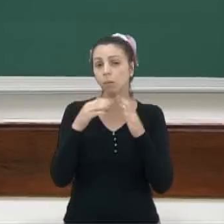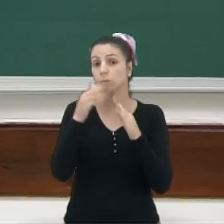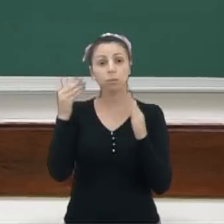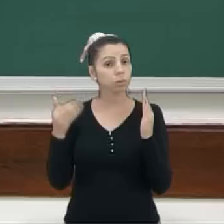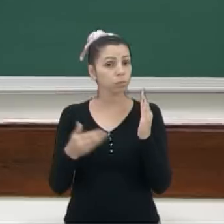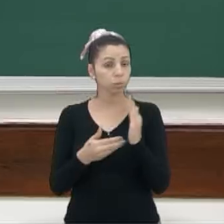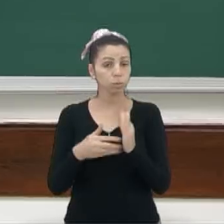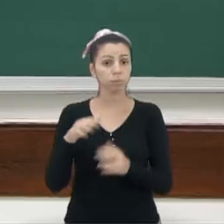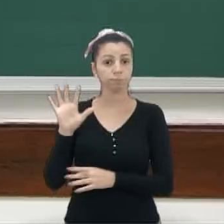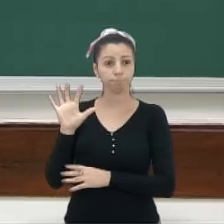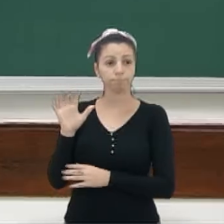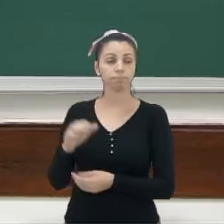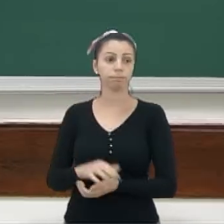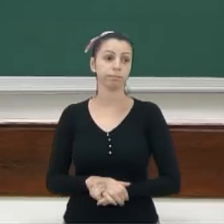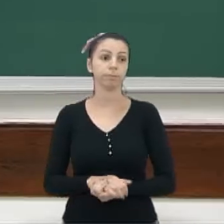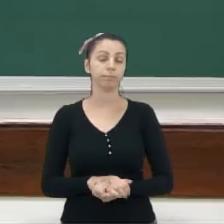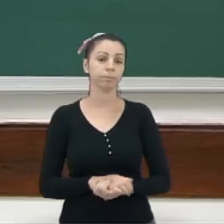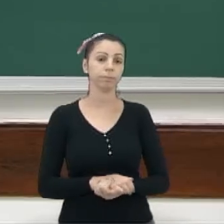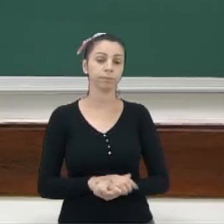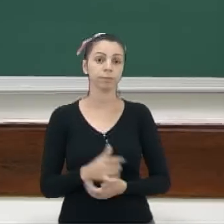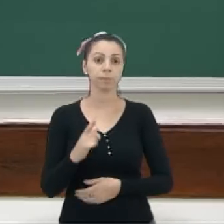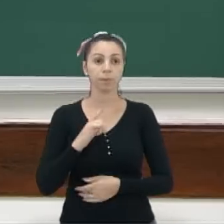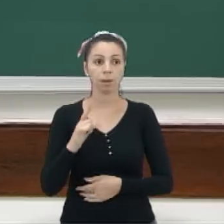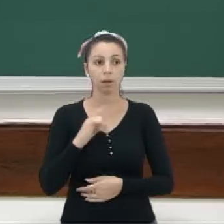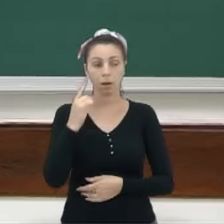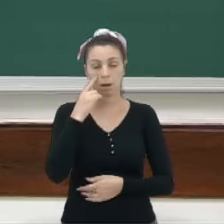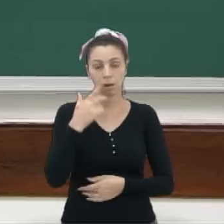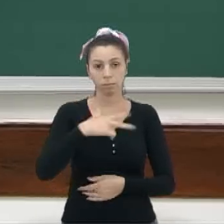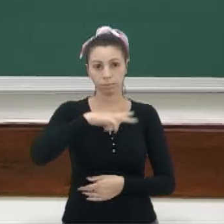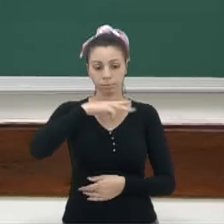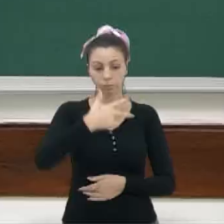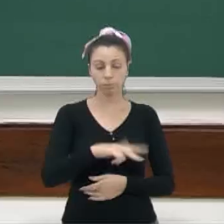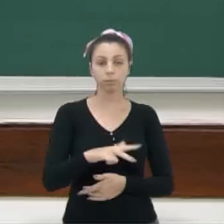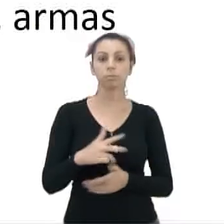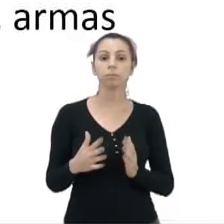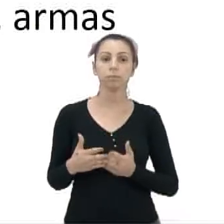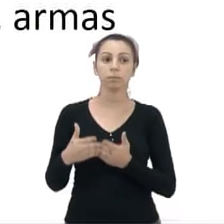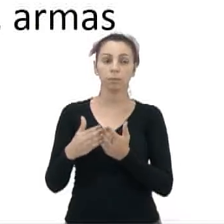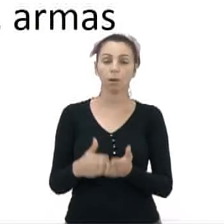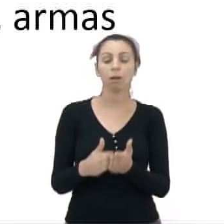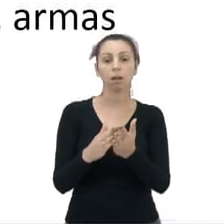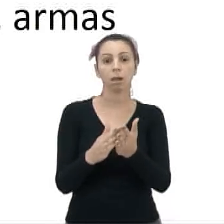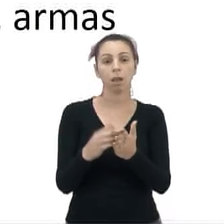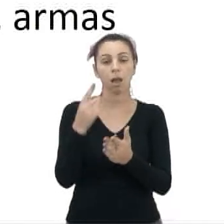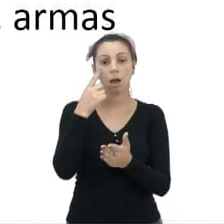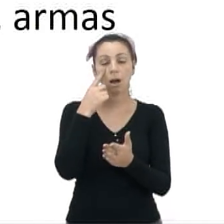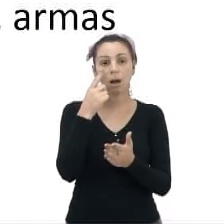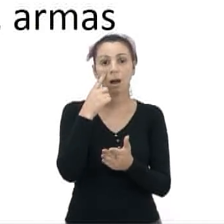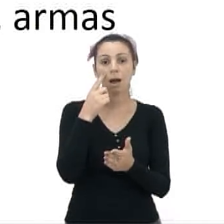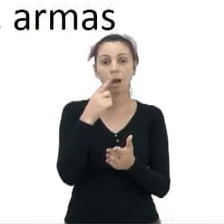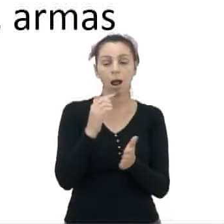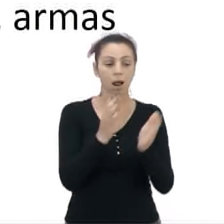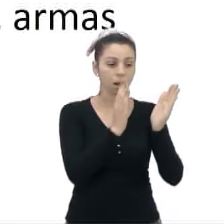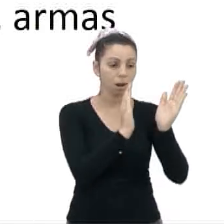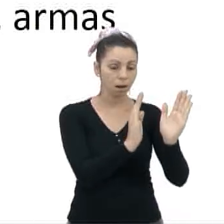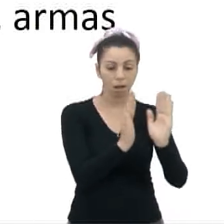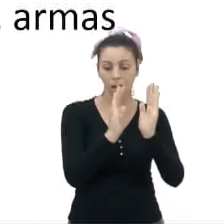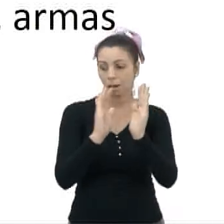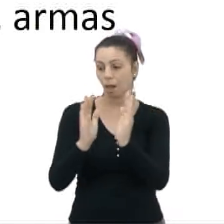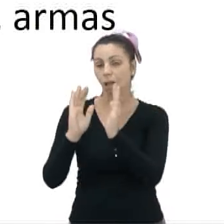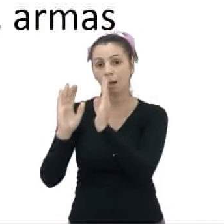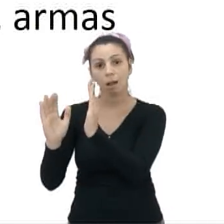isso. Aqui, as expedições portuguesas, eu fiz em forma de cronologia, por quê? Porque fica mais fácil para o aluno